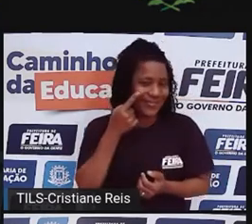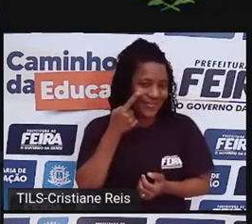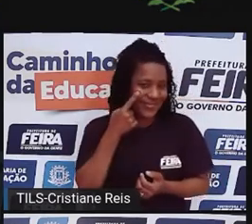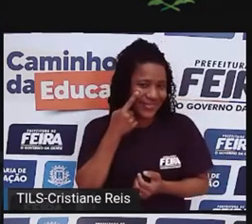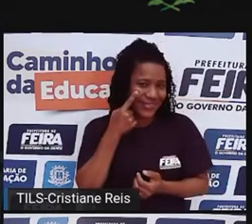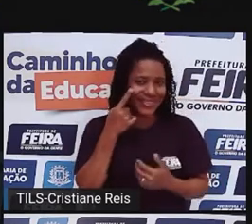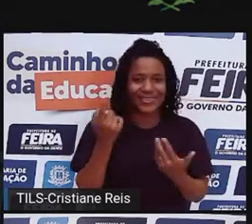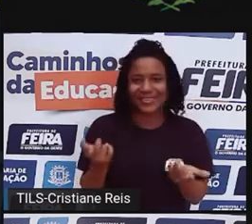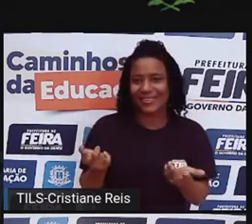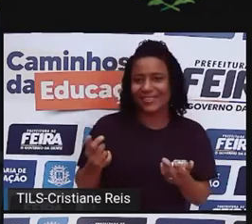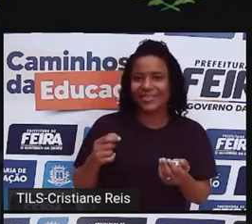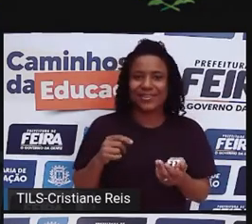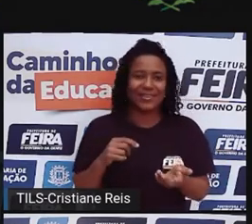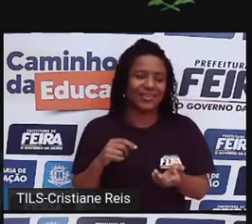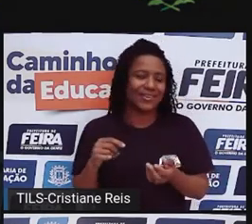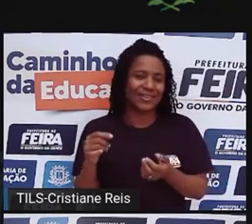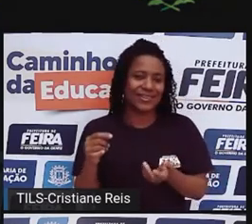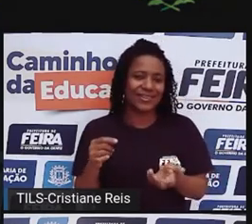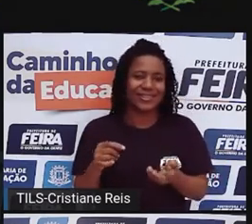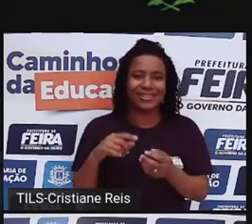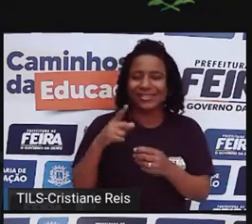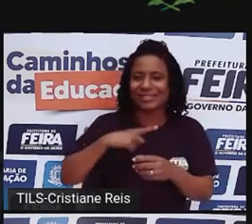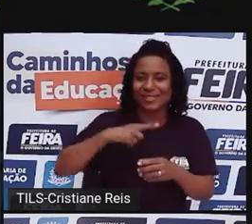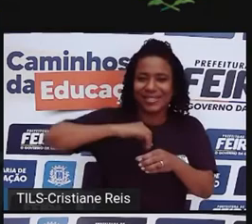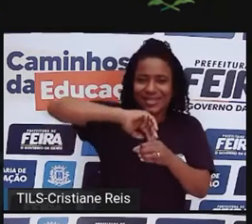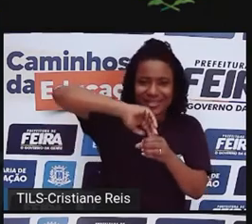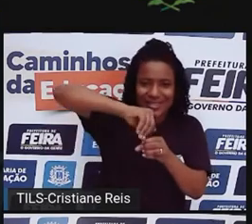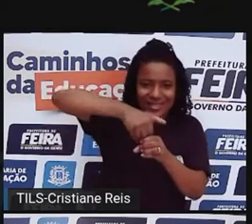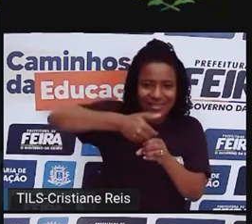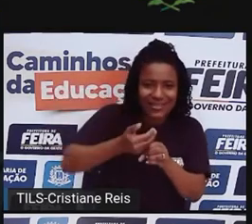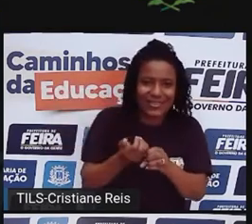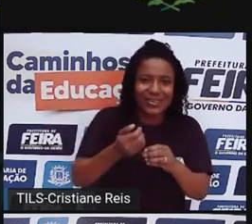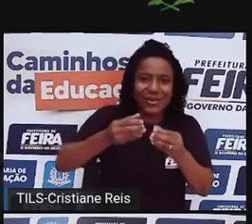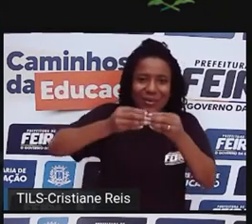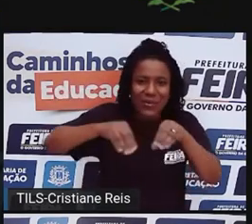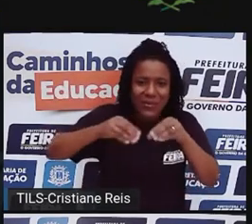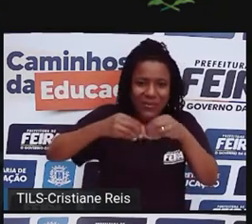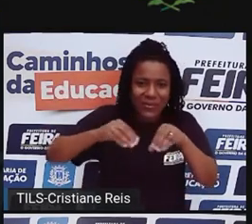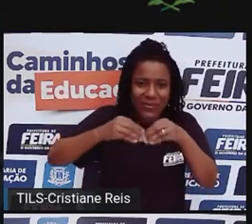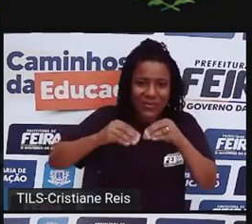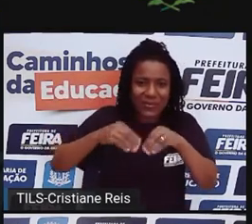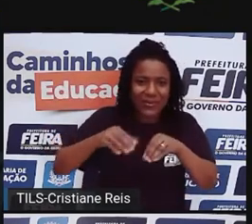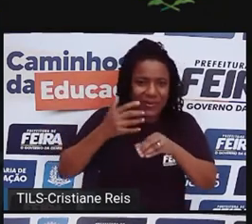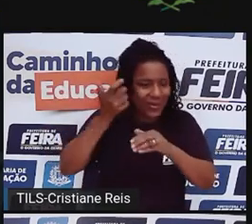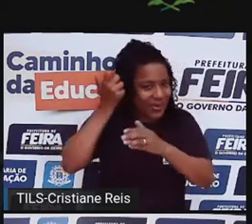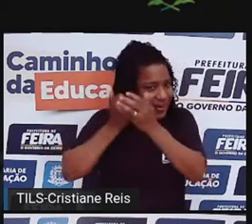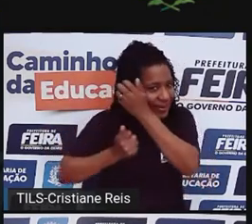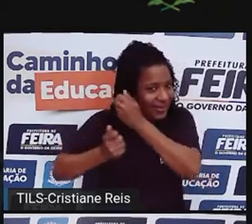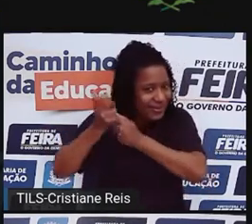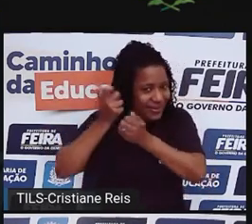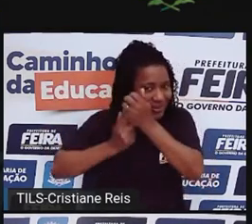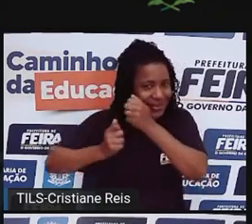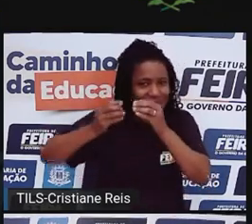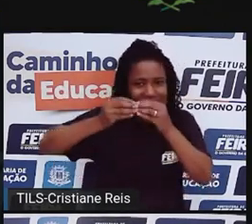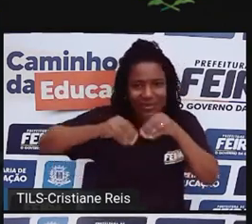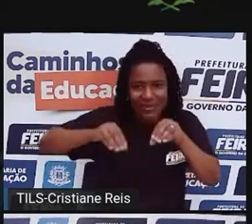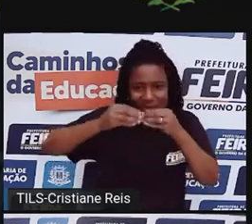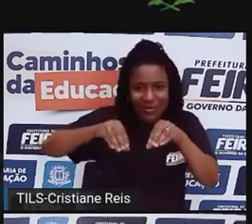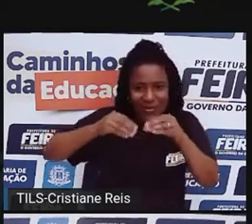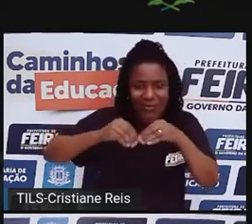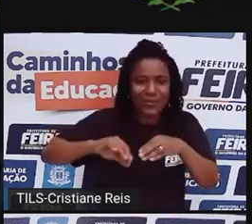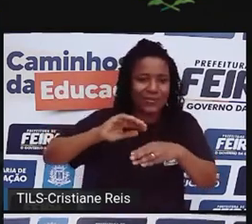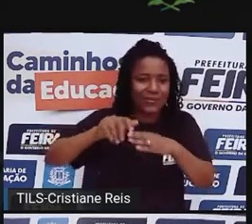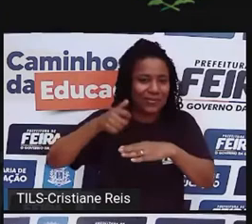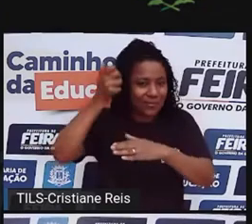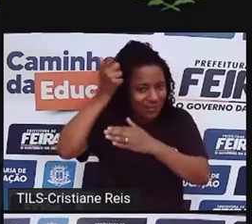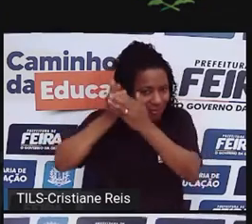a passar ovo, maionese, Ovo? abacate, tudo, Ovo? sim, Nossa! tudo que